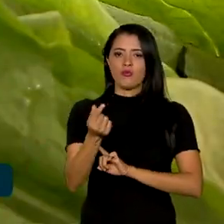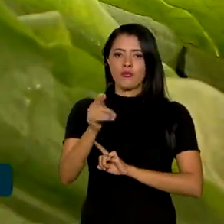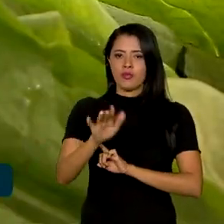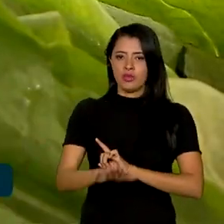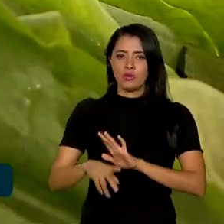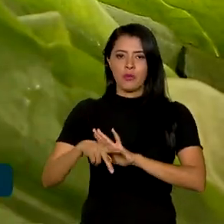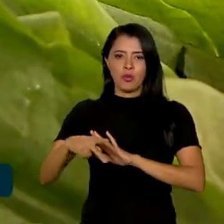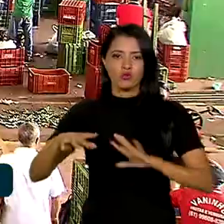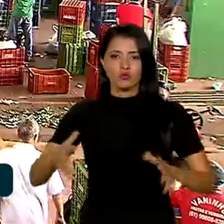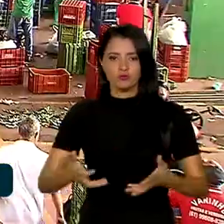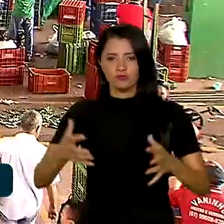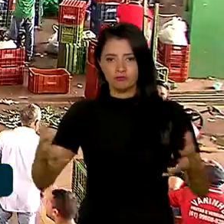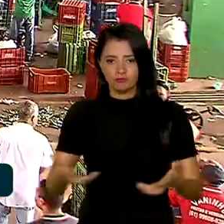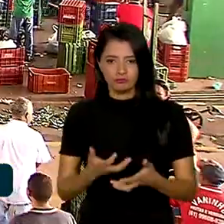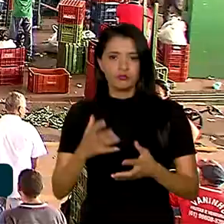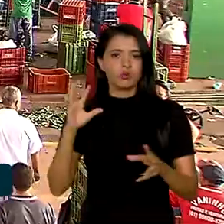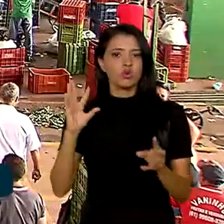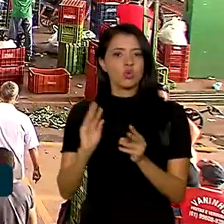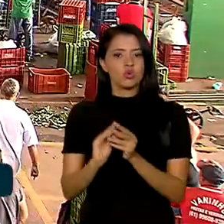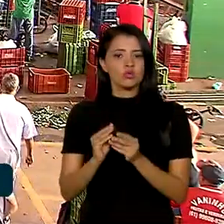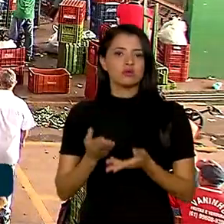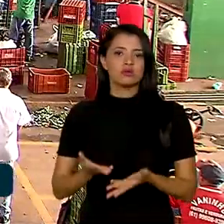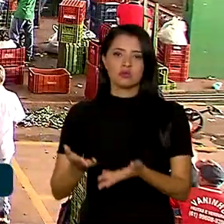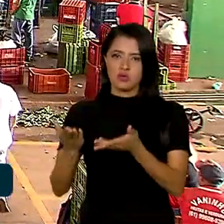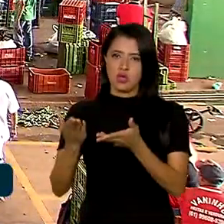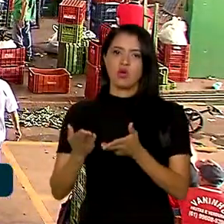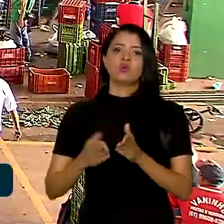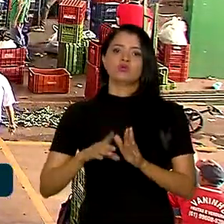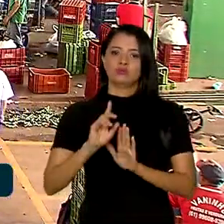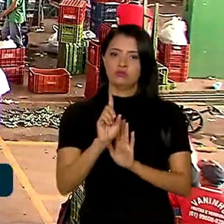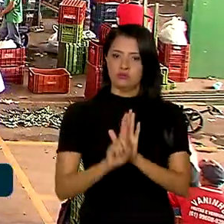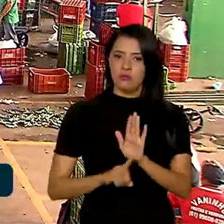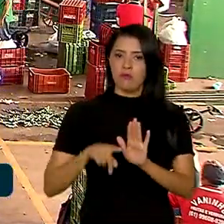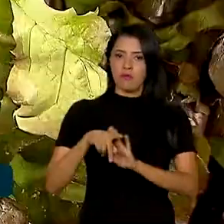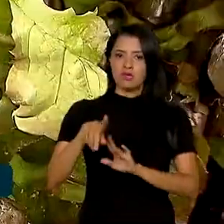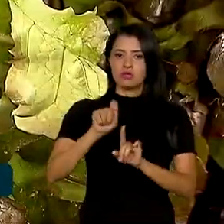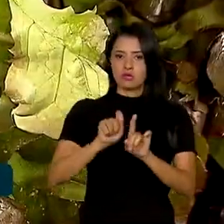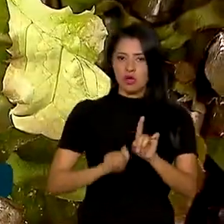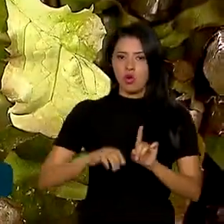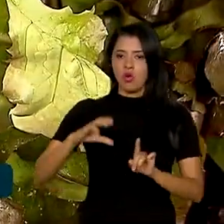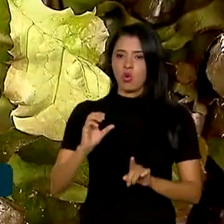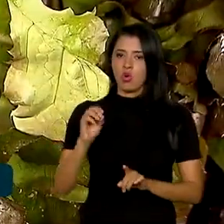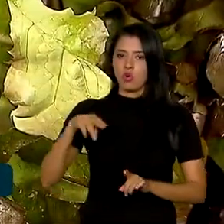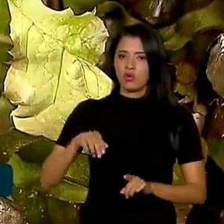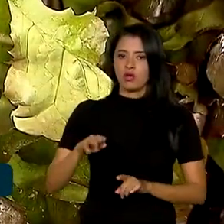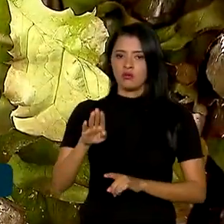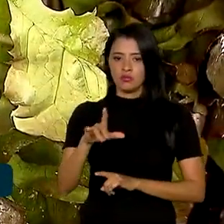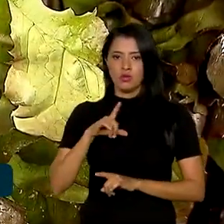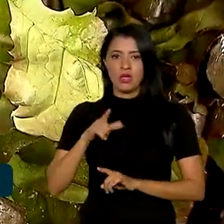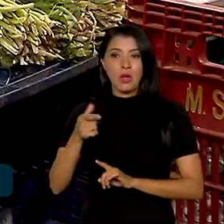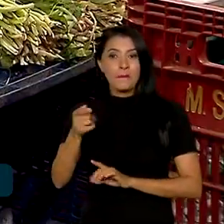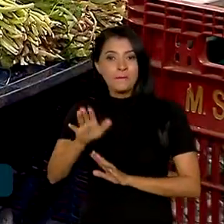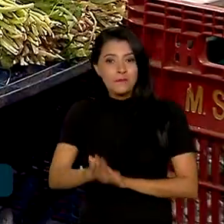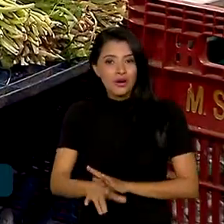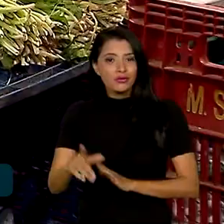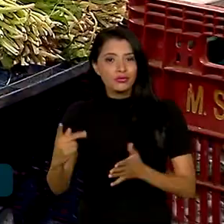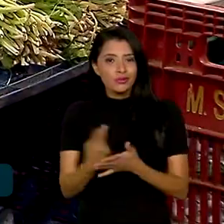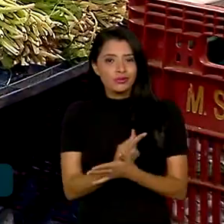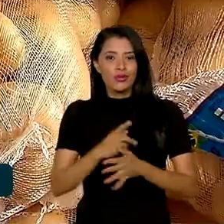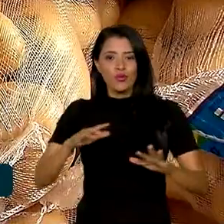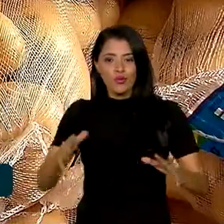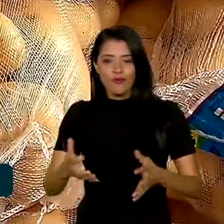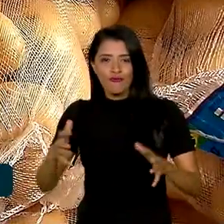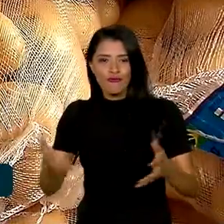das hortaliças. A conclusão saiu no boletim mensal da Conab. As maiores baixas ocorreram com o